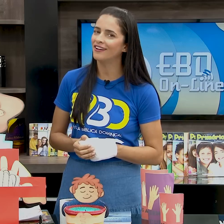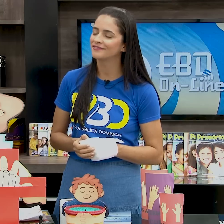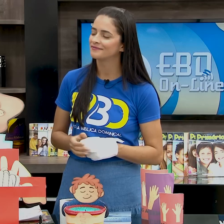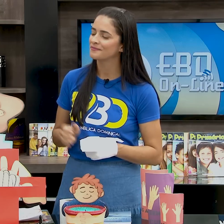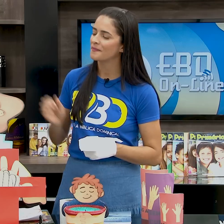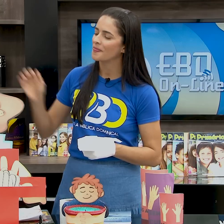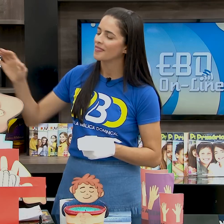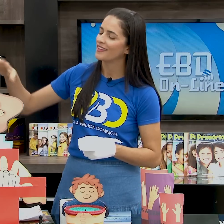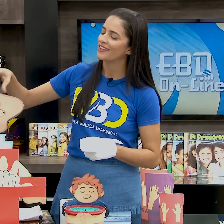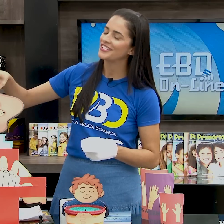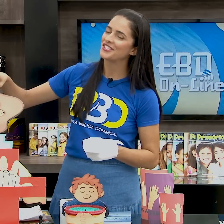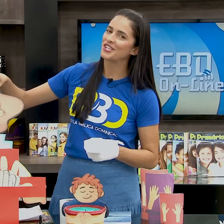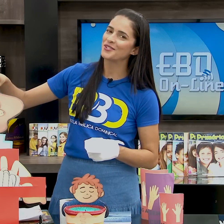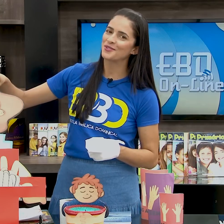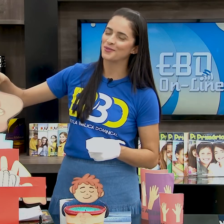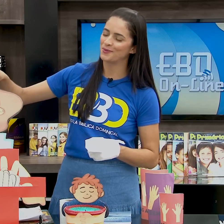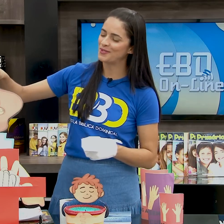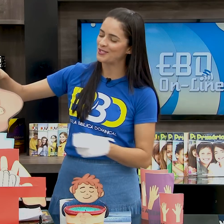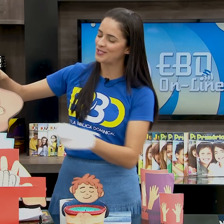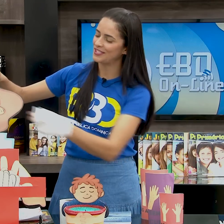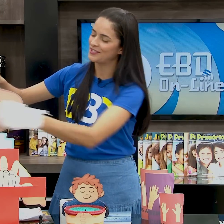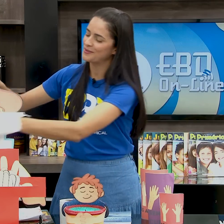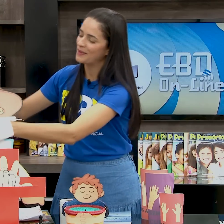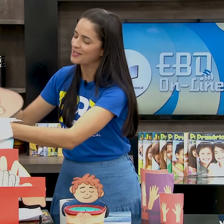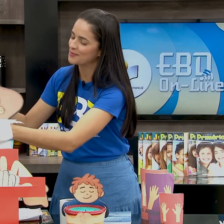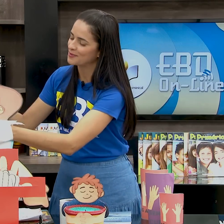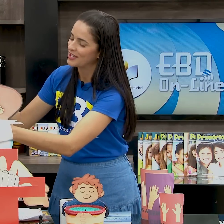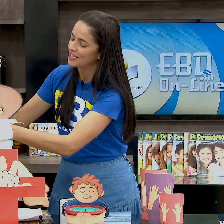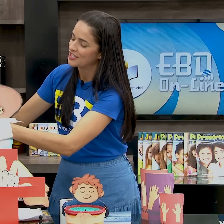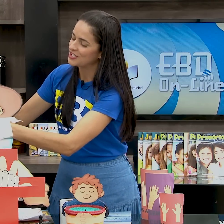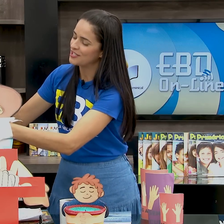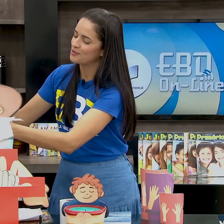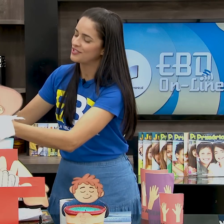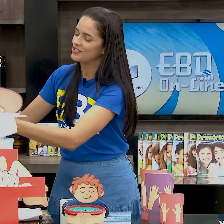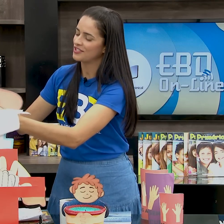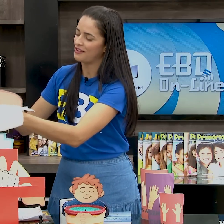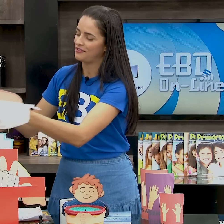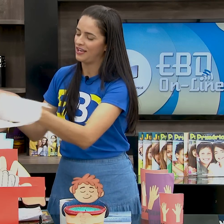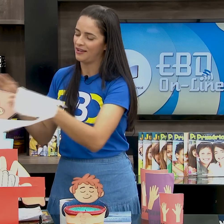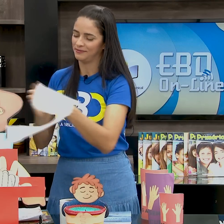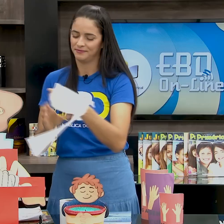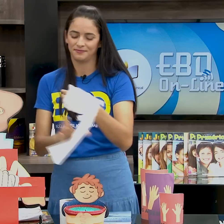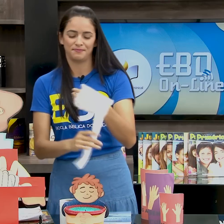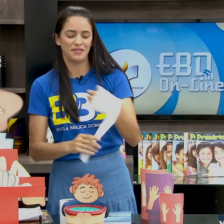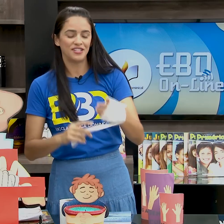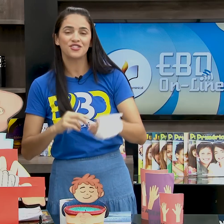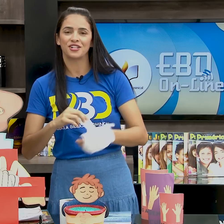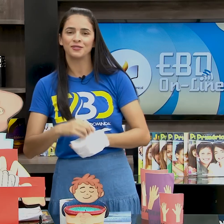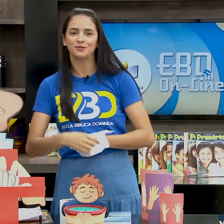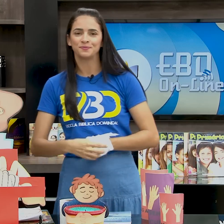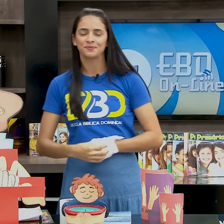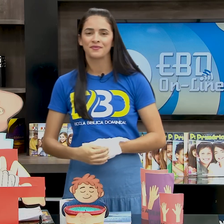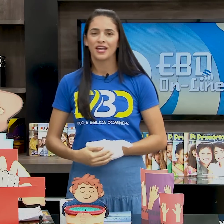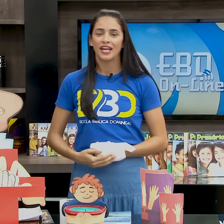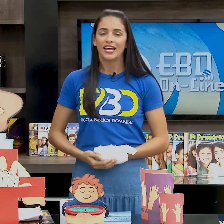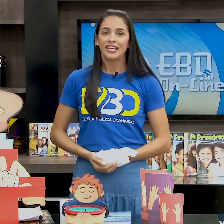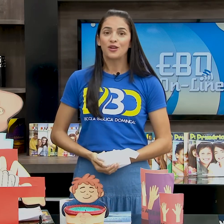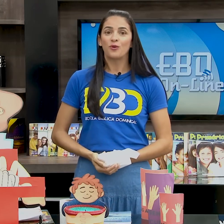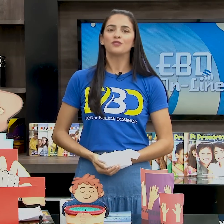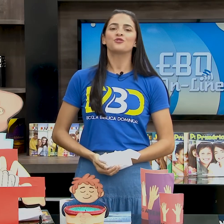naquele lugar Jesus isso mesmo Jesus estava lá ministrando